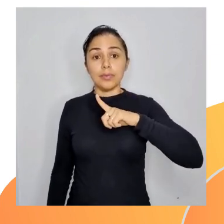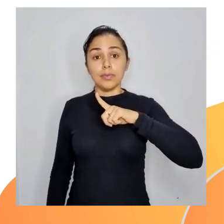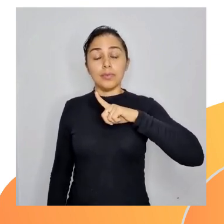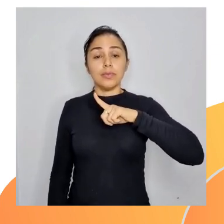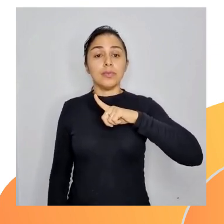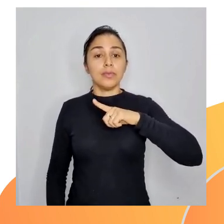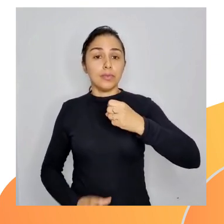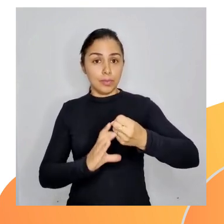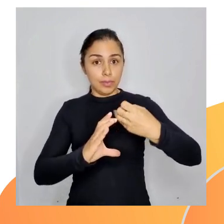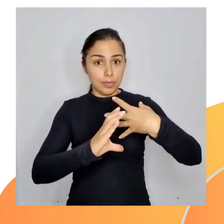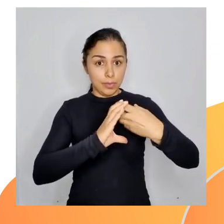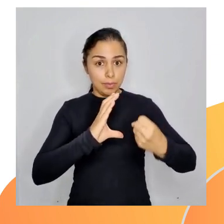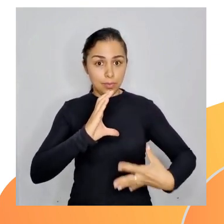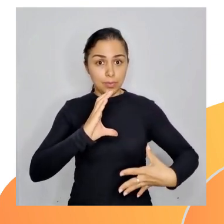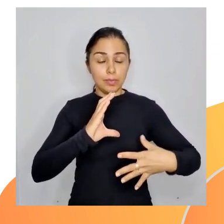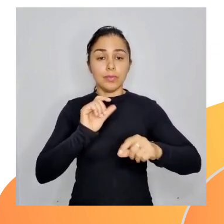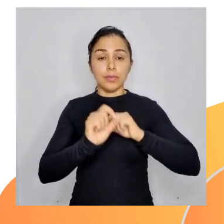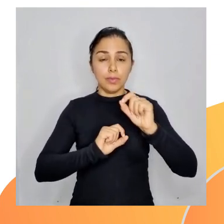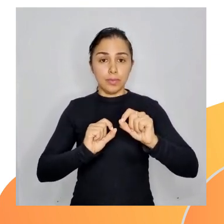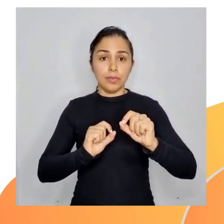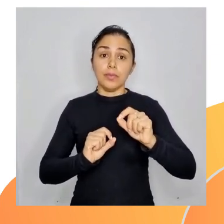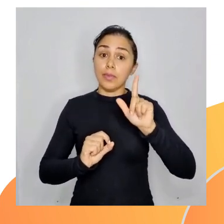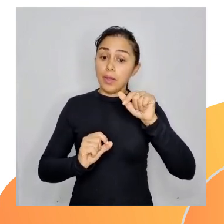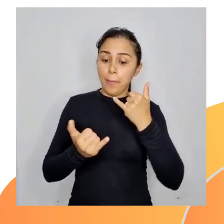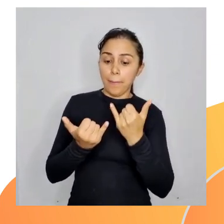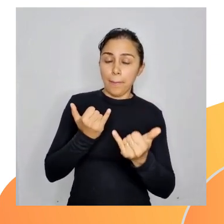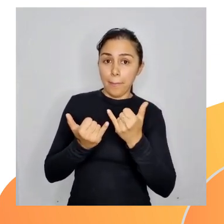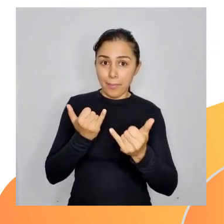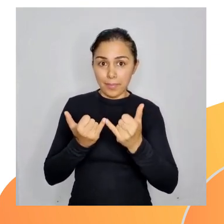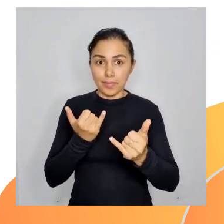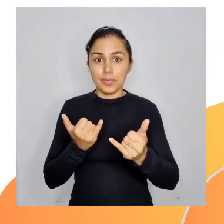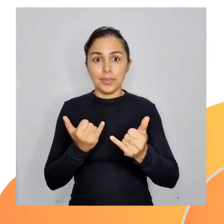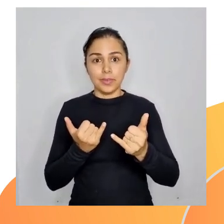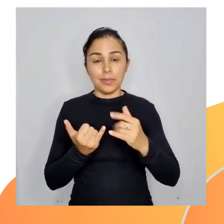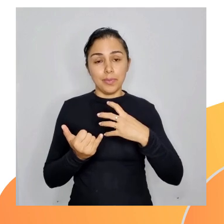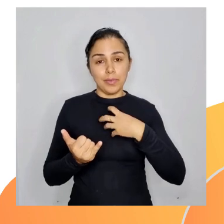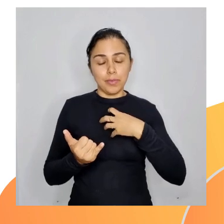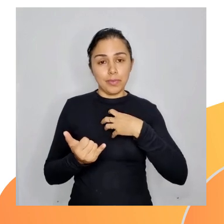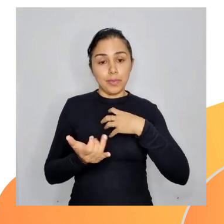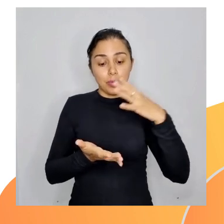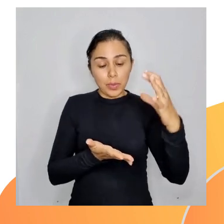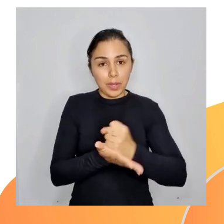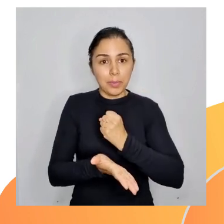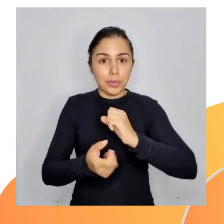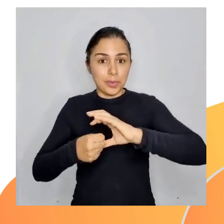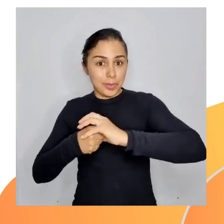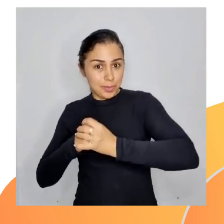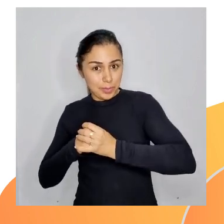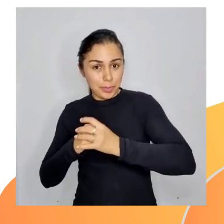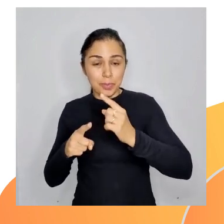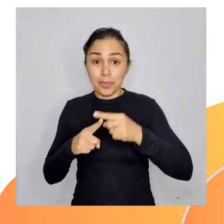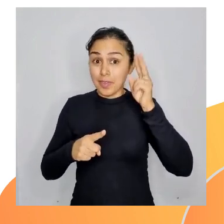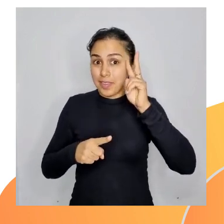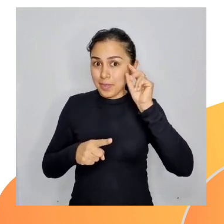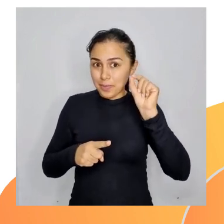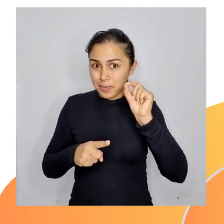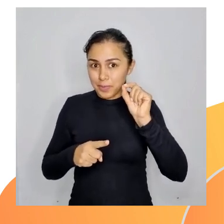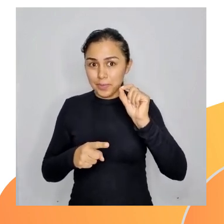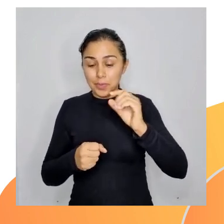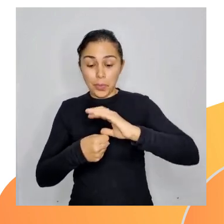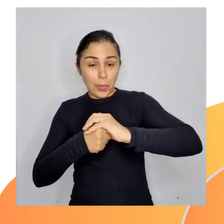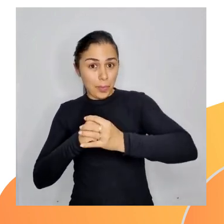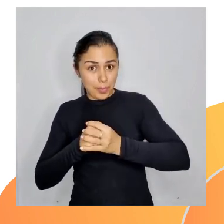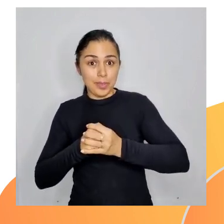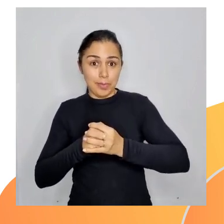muito semelhante à captura do peão. Lembra que o peão ele capturava em diagonal? Pois bem, quando